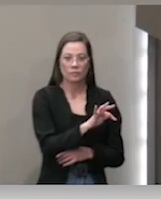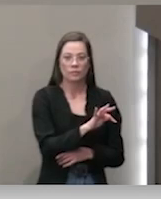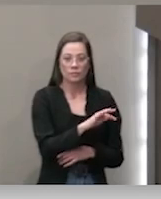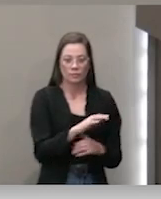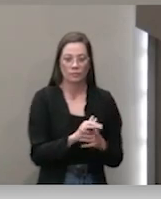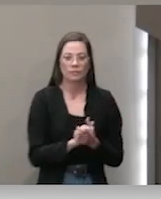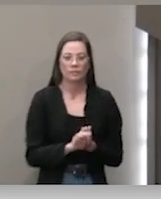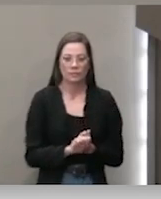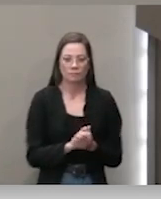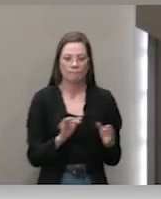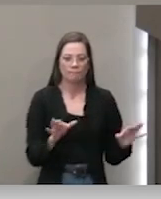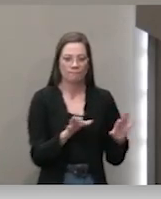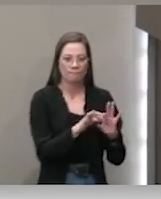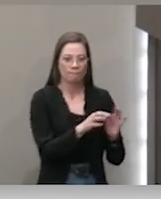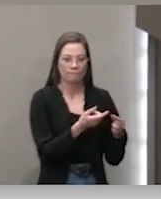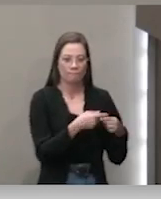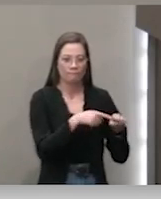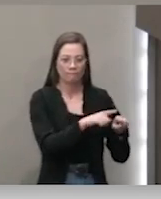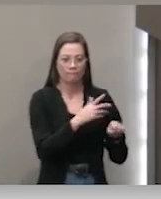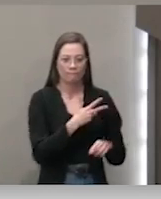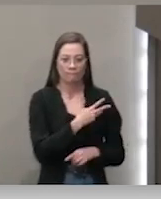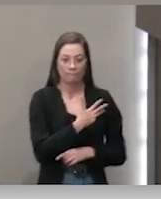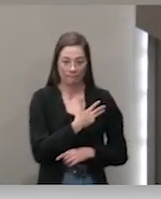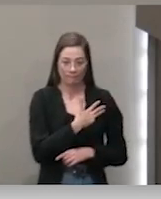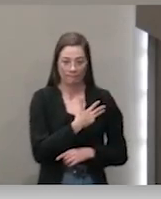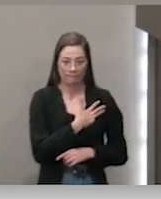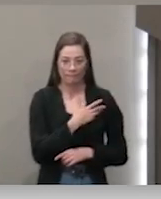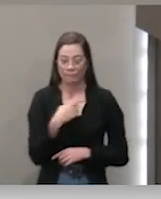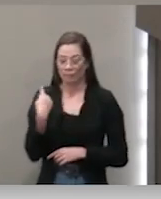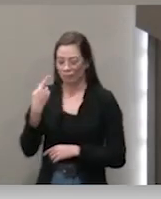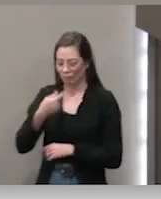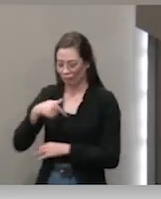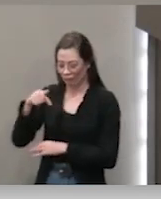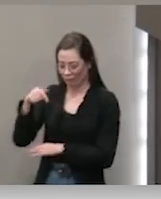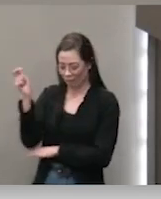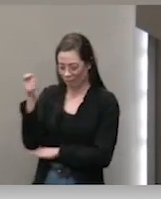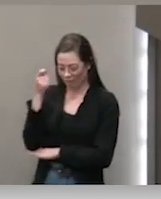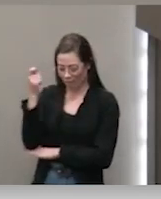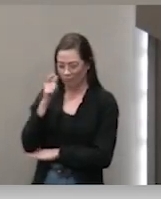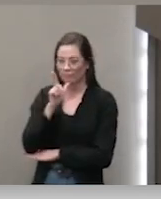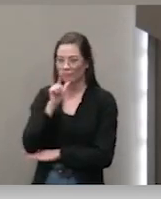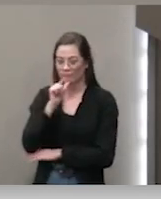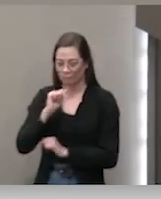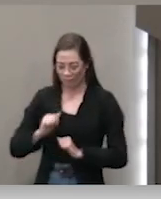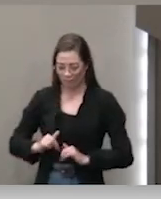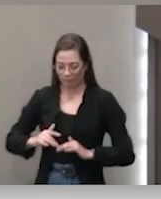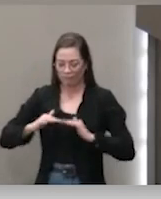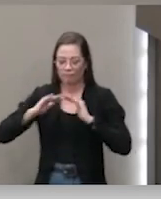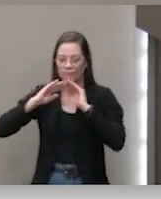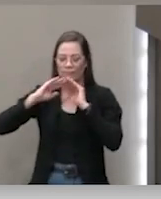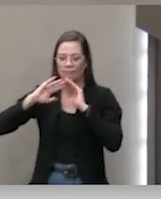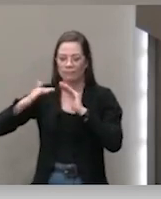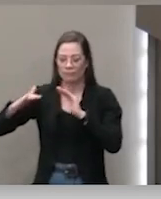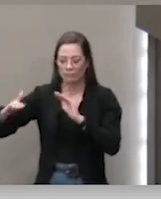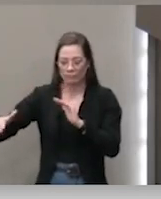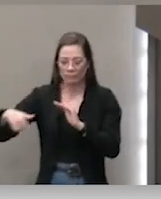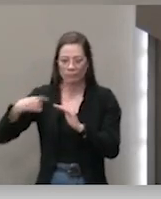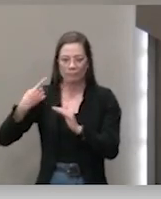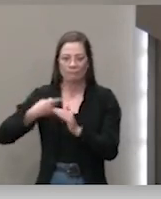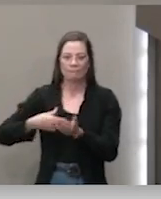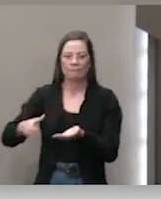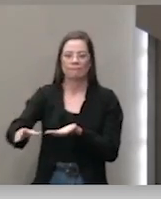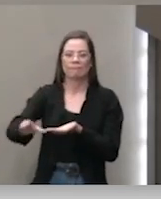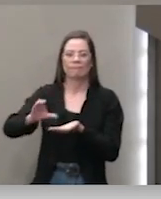desgovernante. Então, senhoras e senhores, nós mesmo com a enchente, é isso que nós